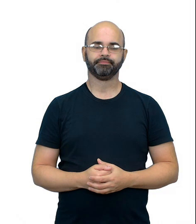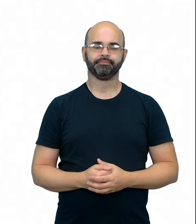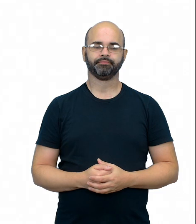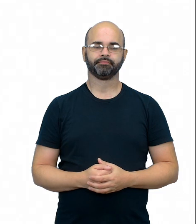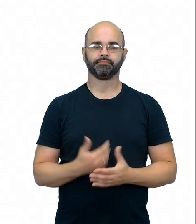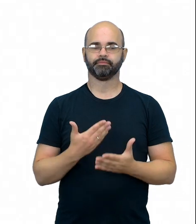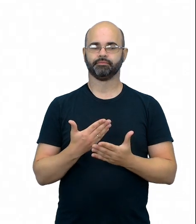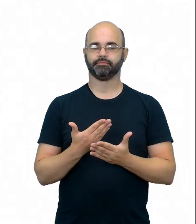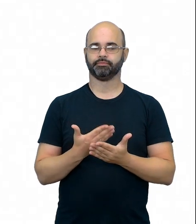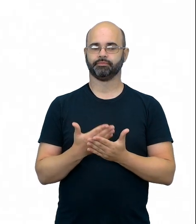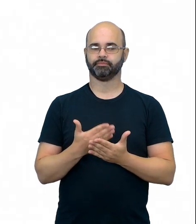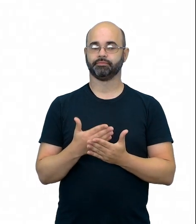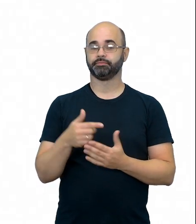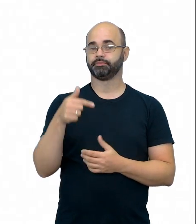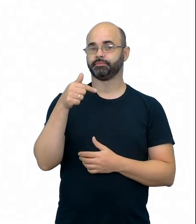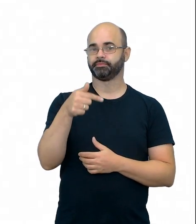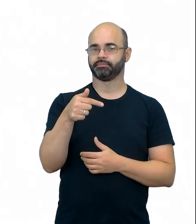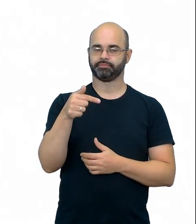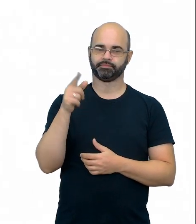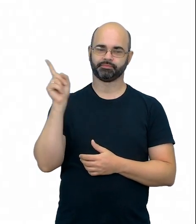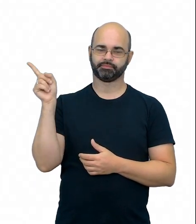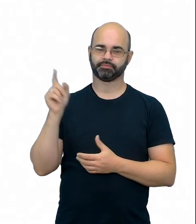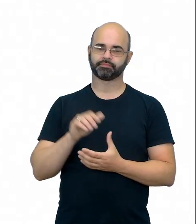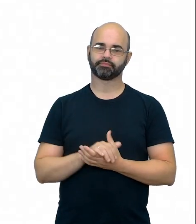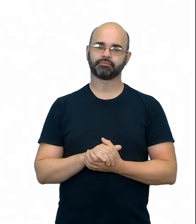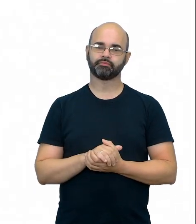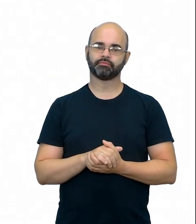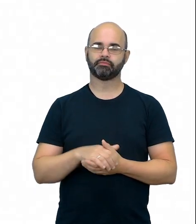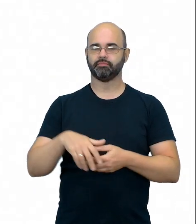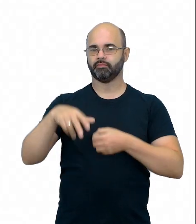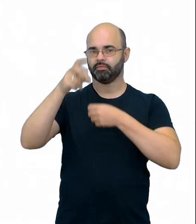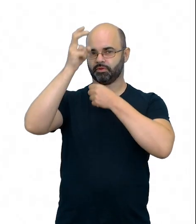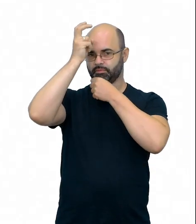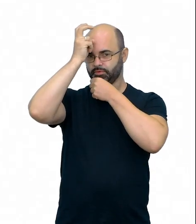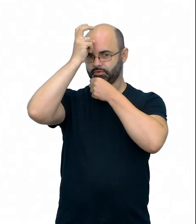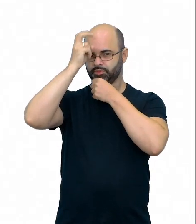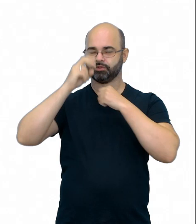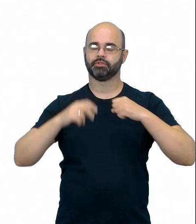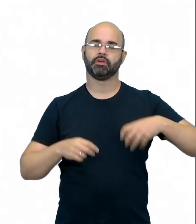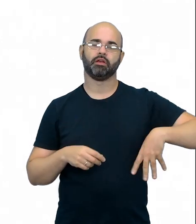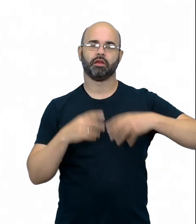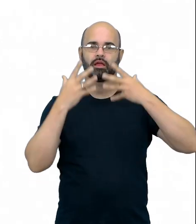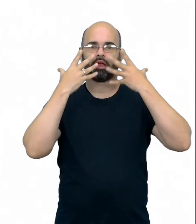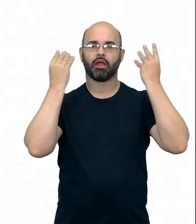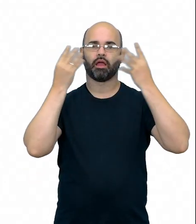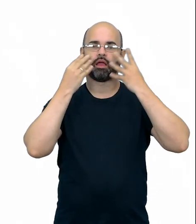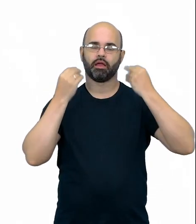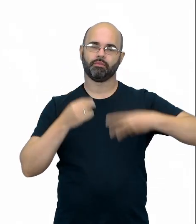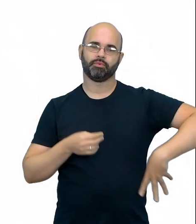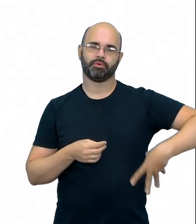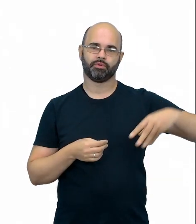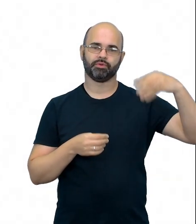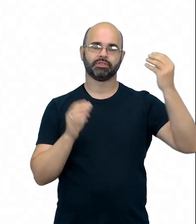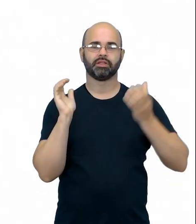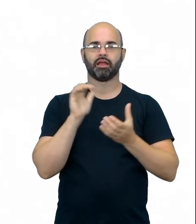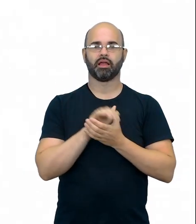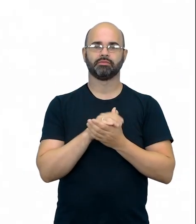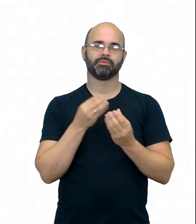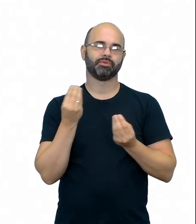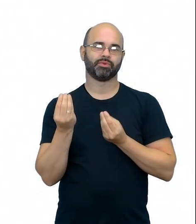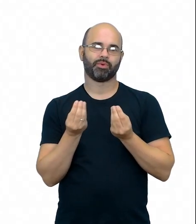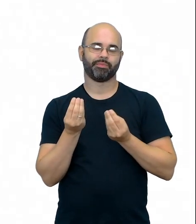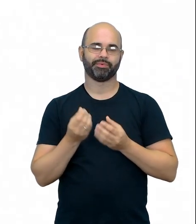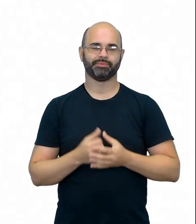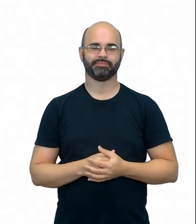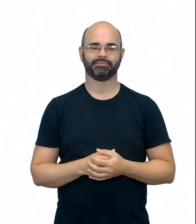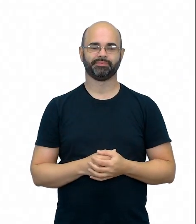Aula 7, então. O casamento do bode com a raposa, na sequência de atividade 4. Então, qual o